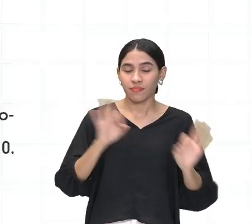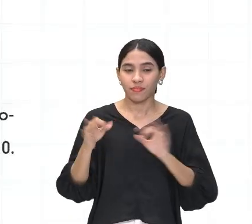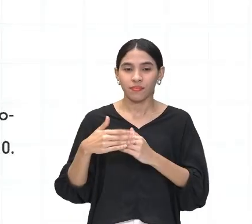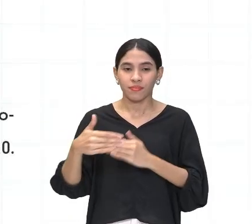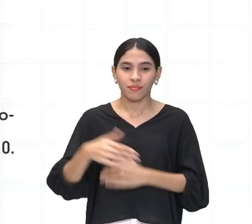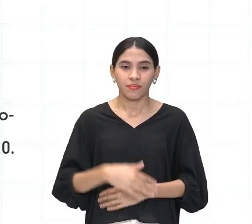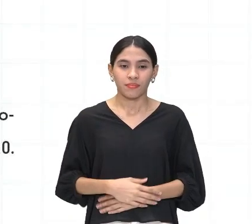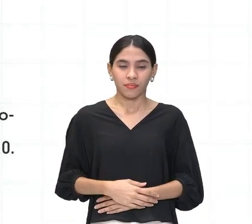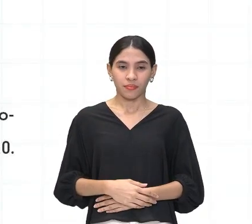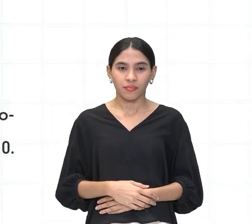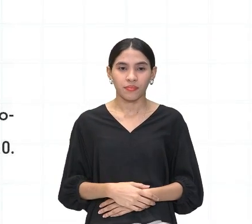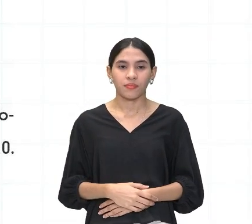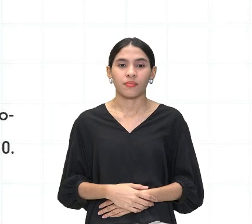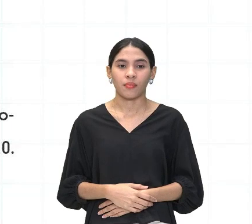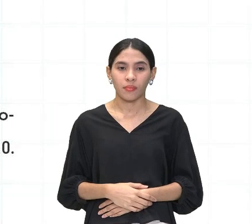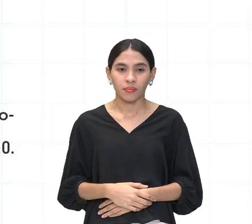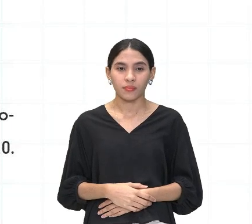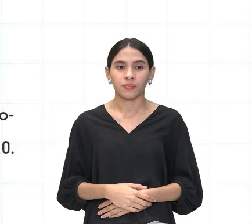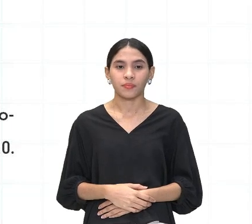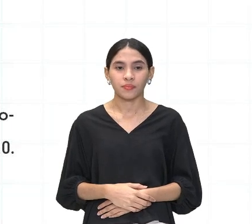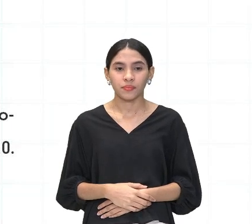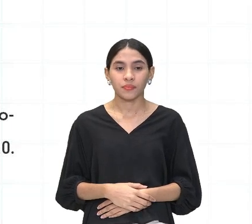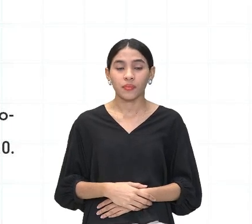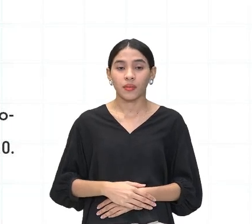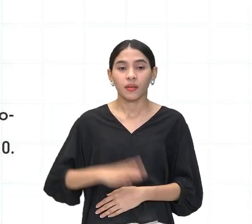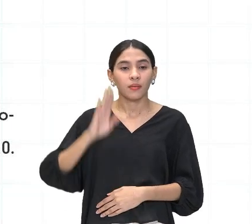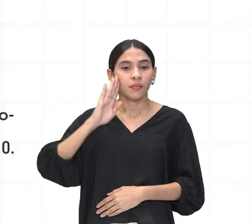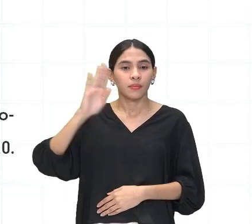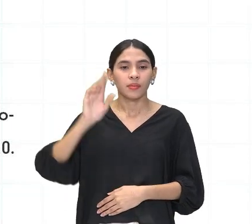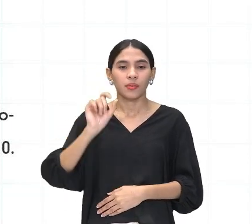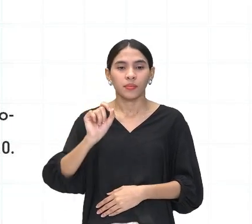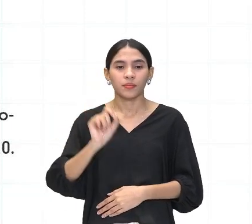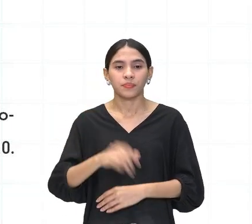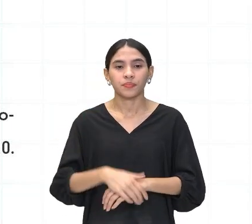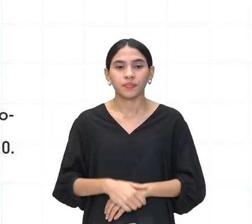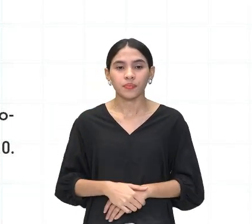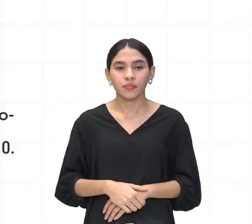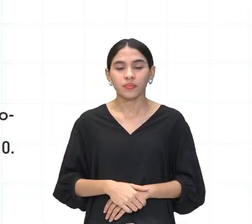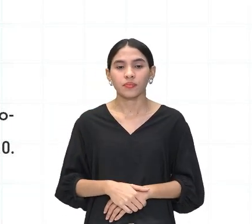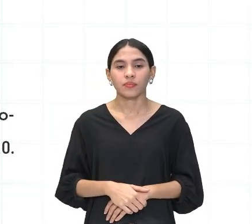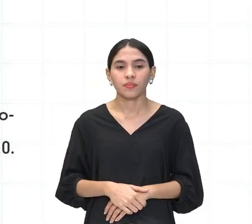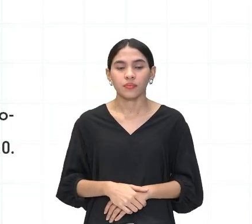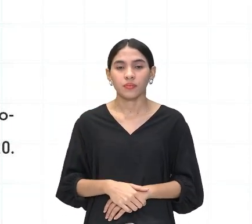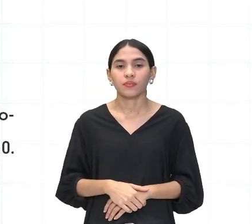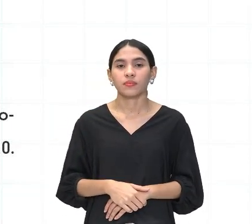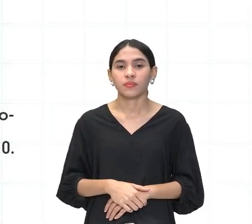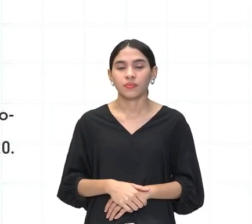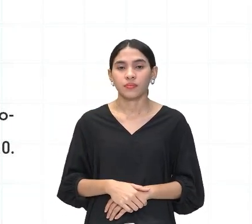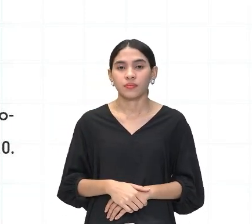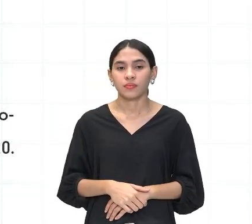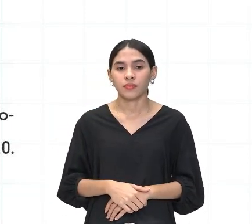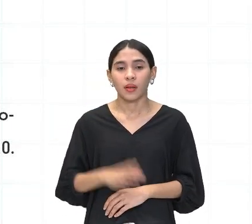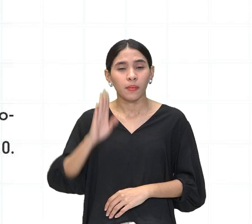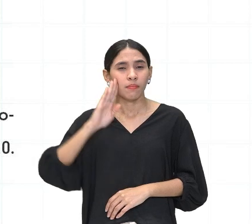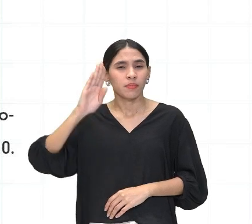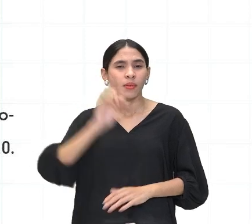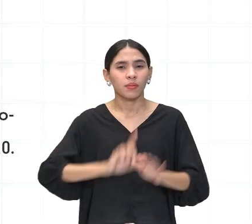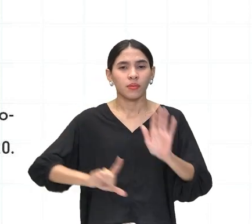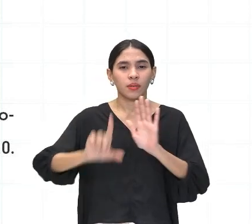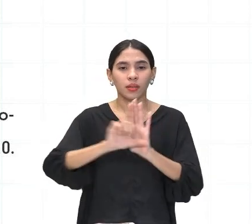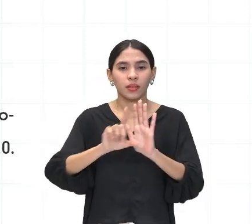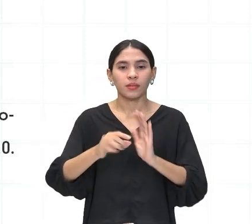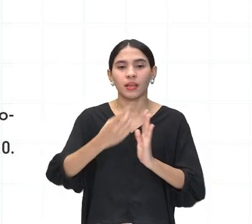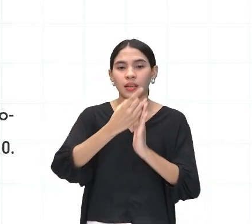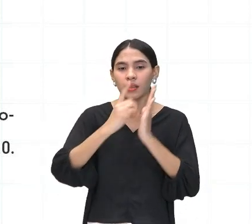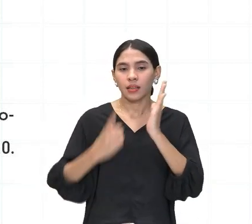cartela? Olhem só. Então, a principal, vamos dizer assim, a partir da qual nascem todas as outras, é a Declaração